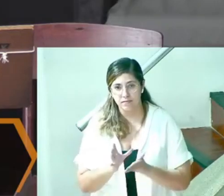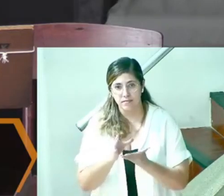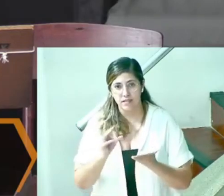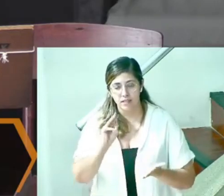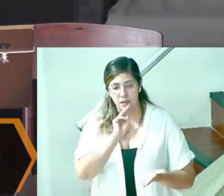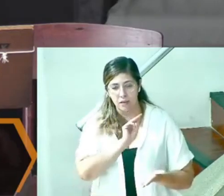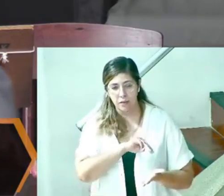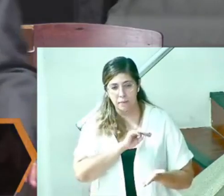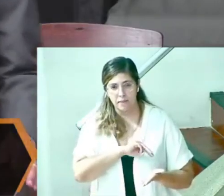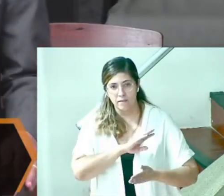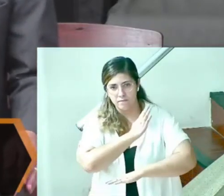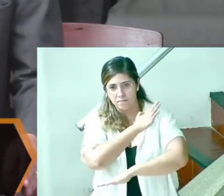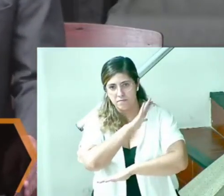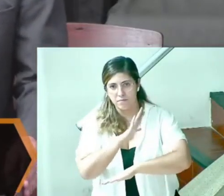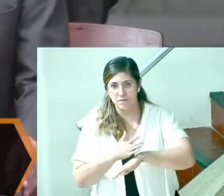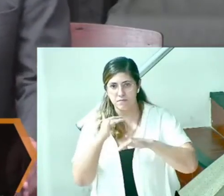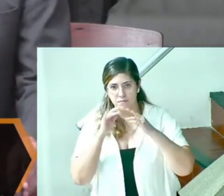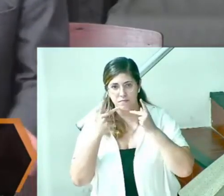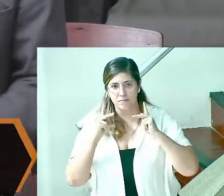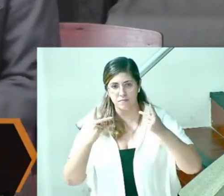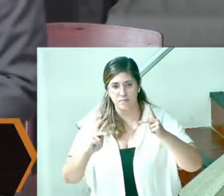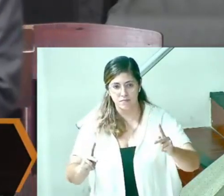do Monte.